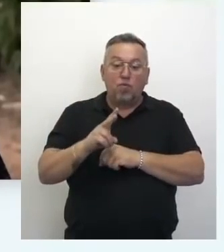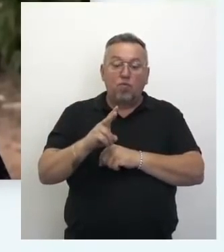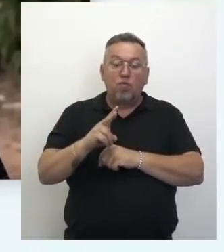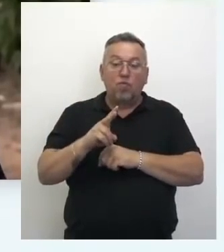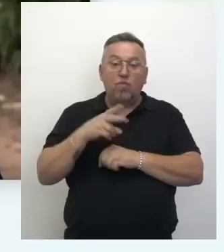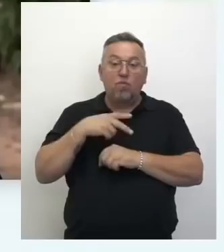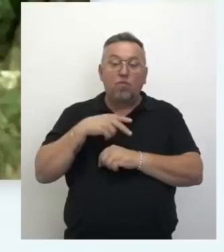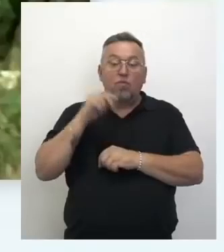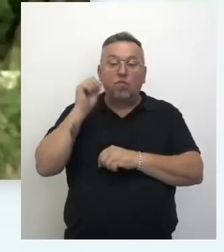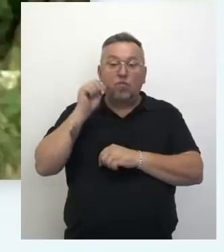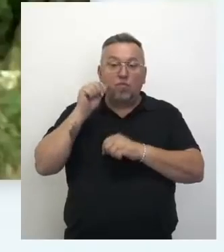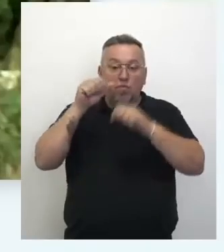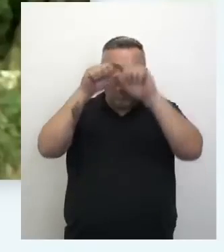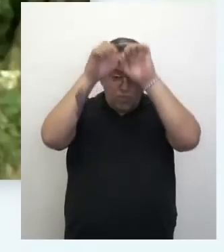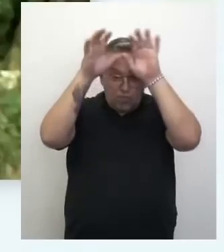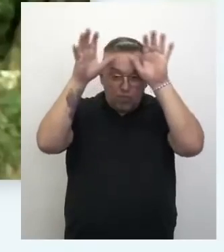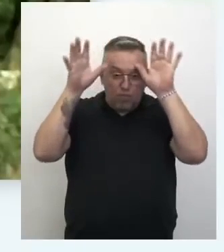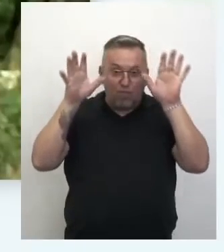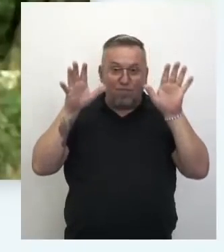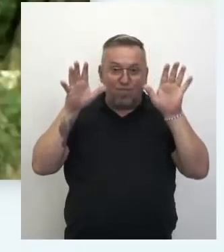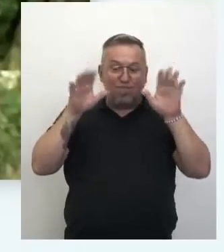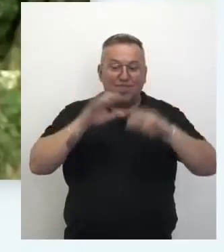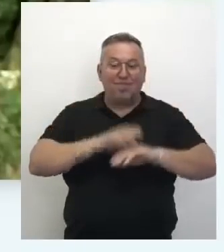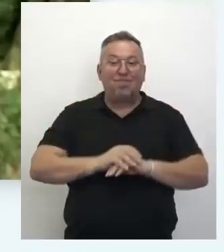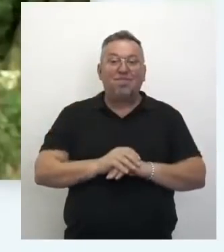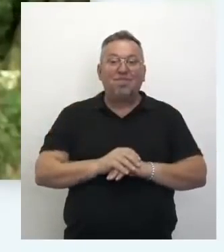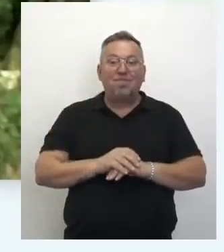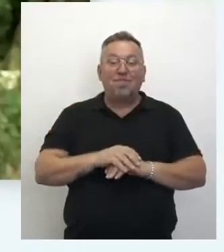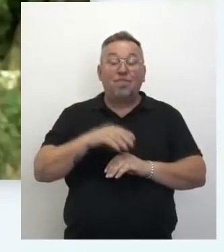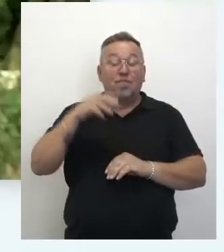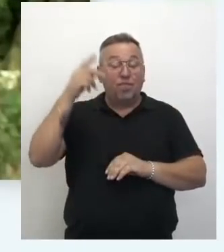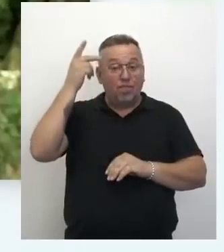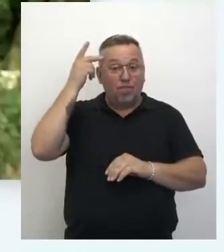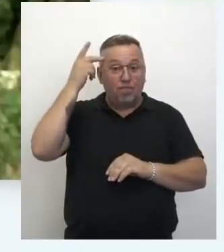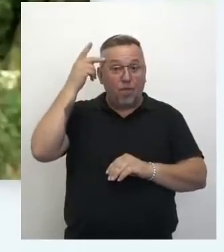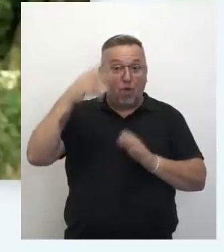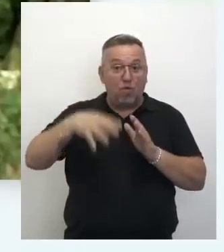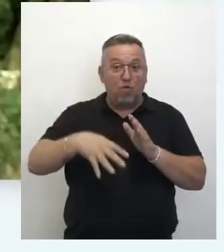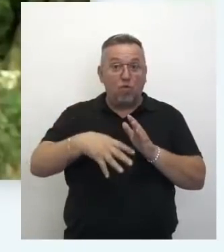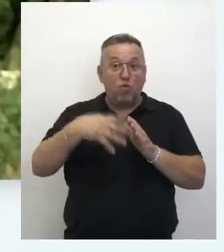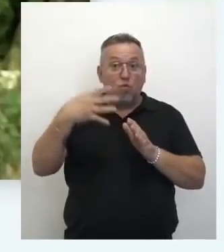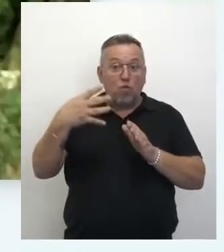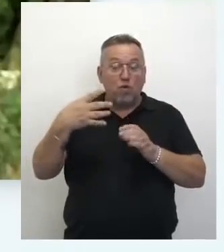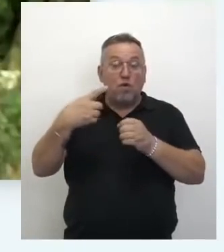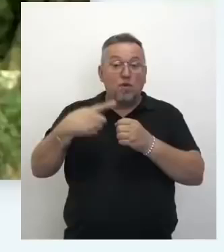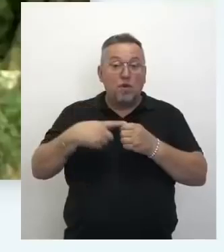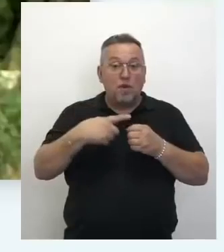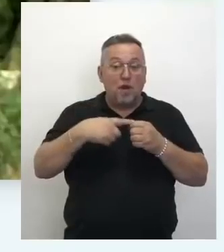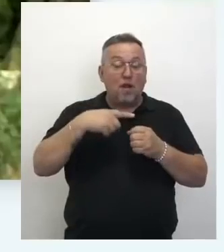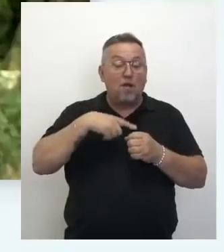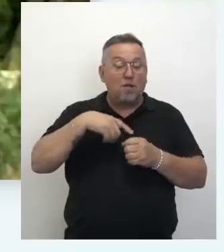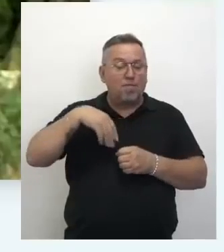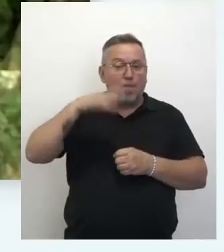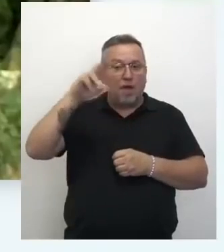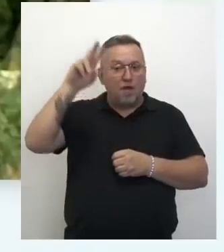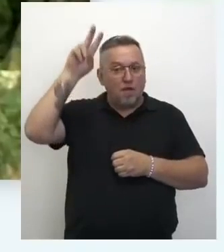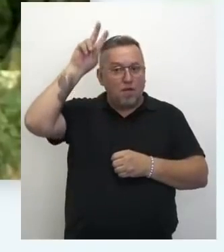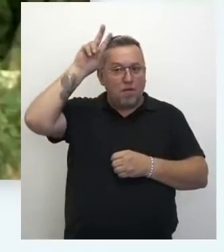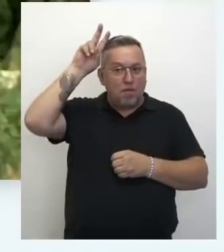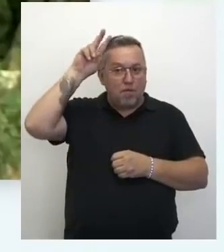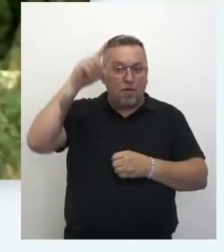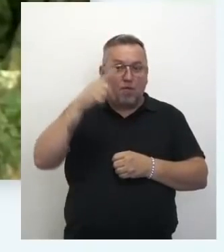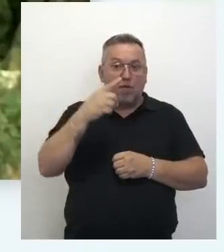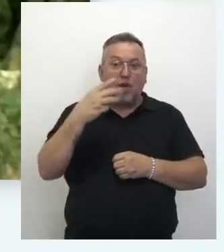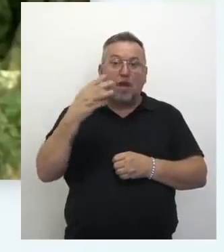o cacique feminino, né? São Paulo é a 4ª cidade do país com a maior população indígena. São quase 13